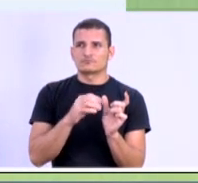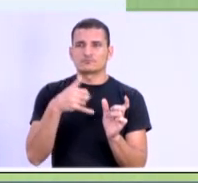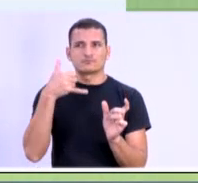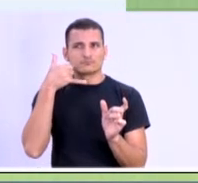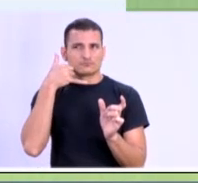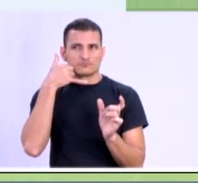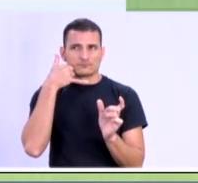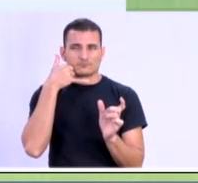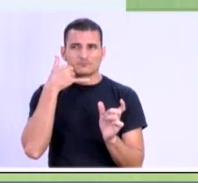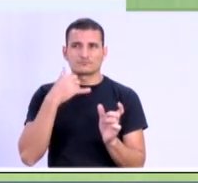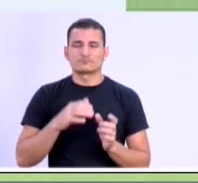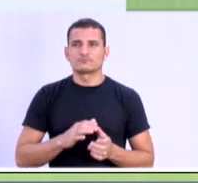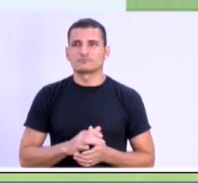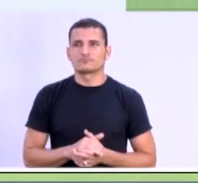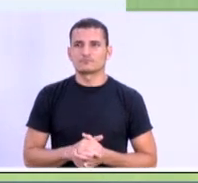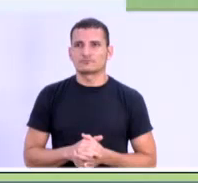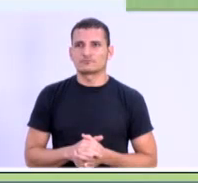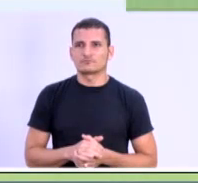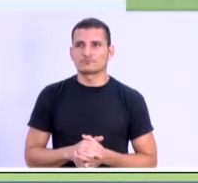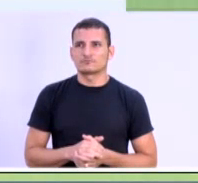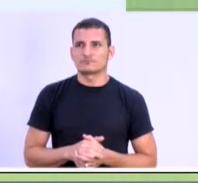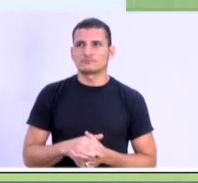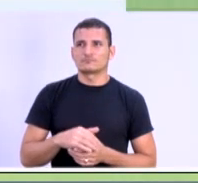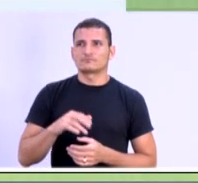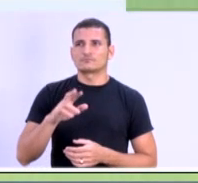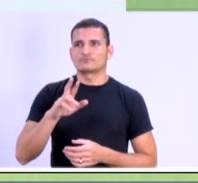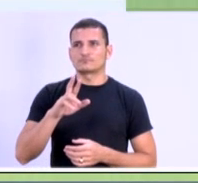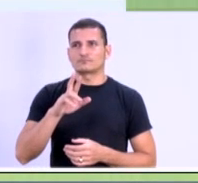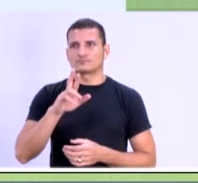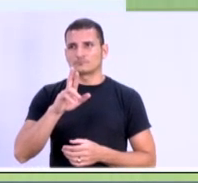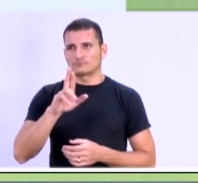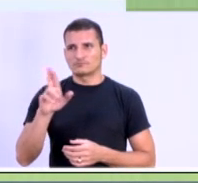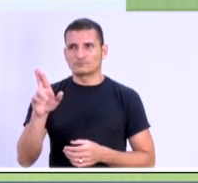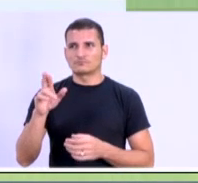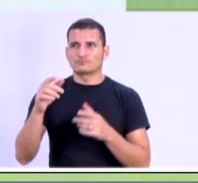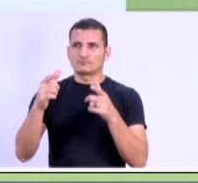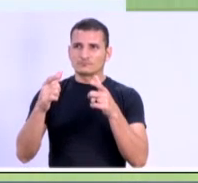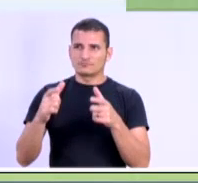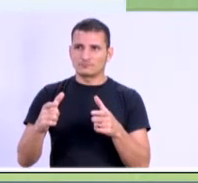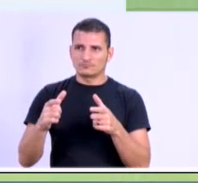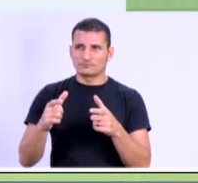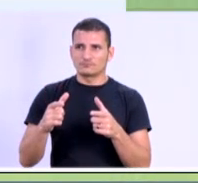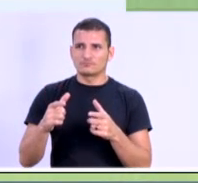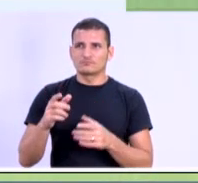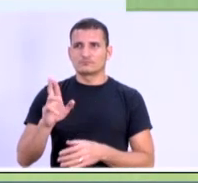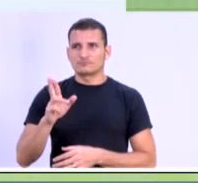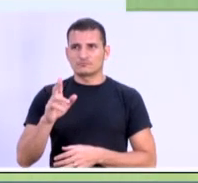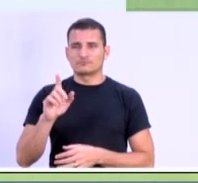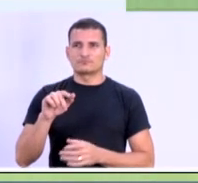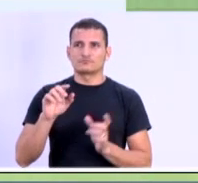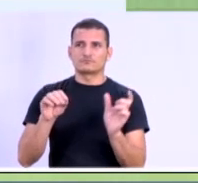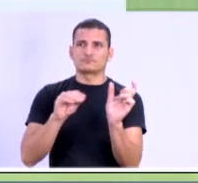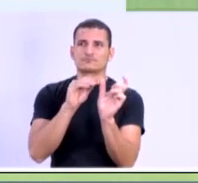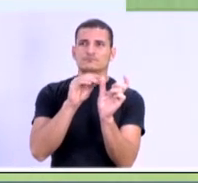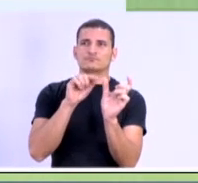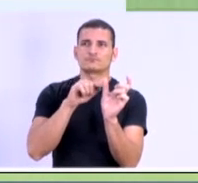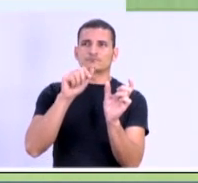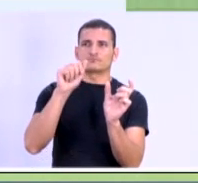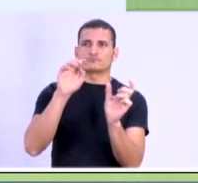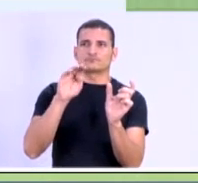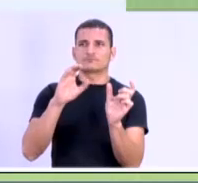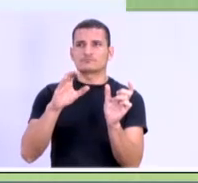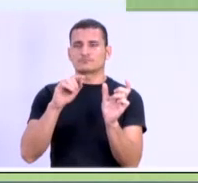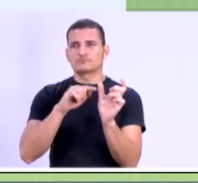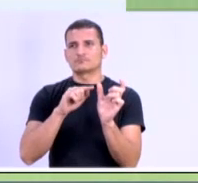telefone, tá? Eu estou atribuindo nome, endereço, data de nascimento a quem? Ao objeto ABC. E esse